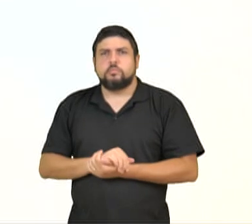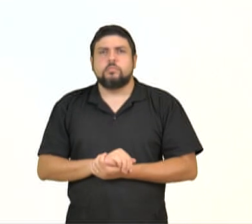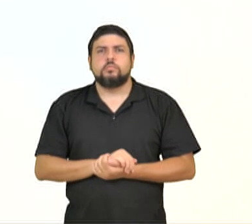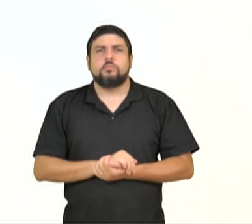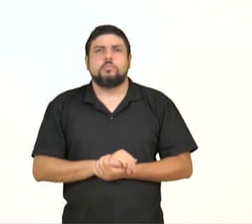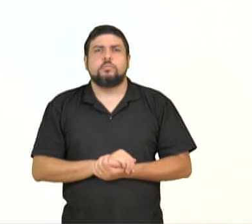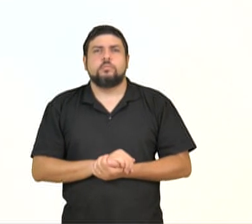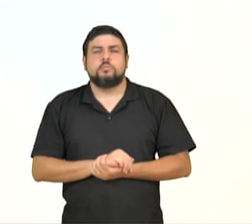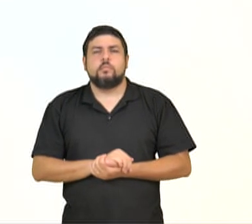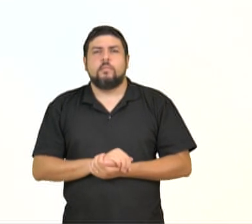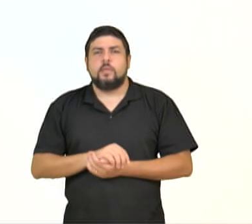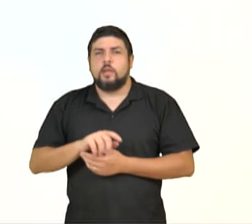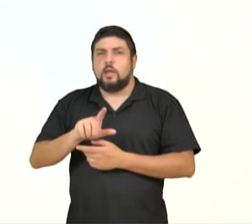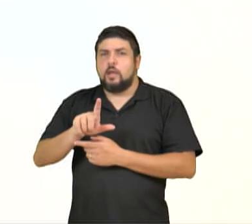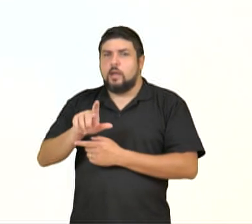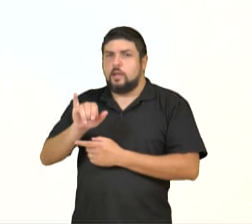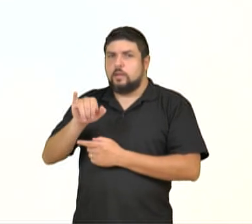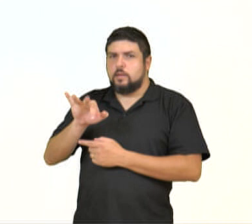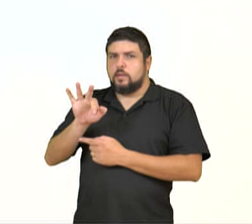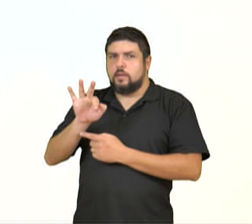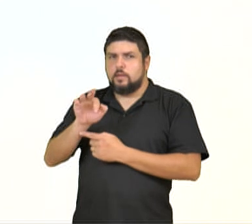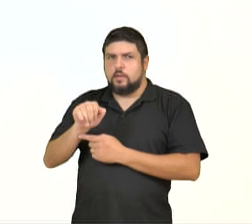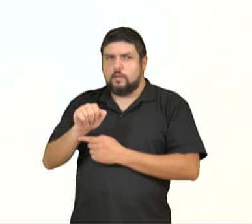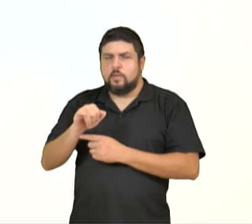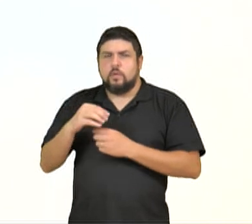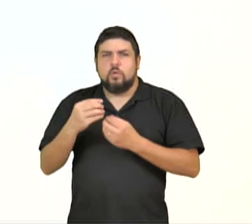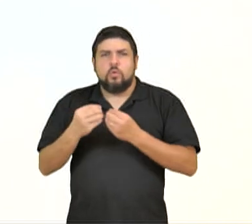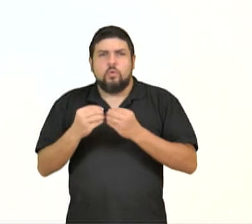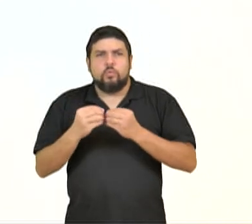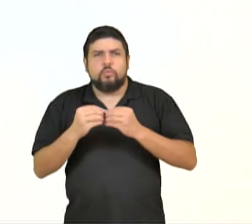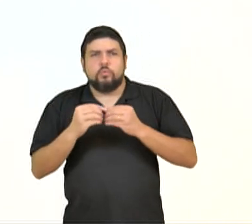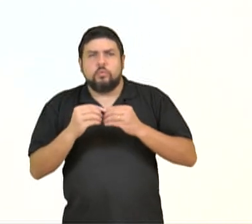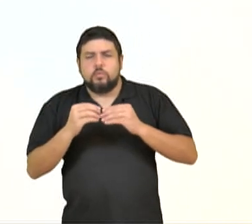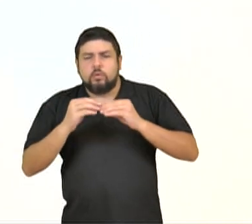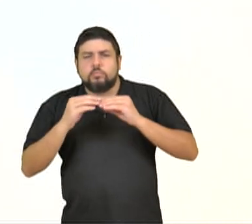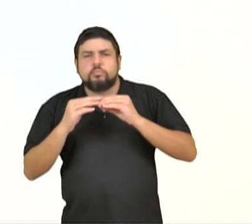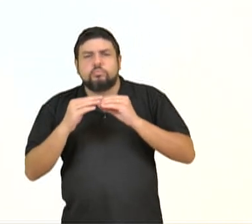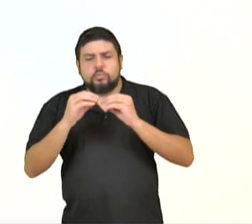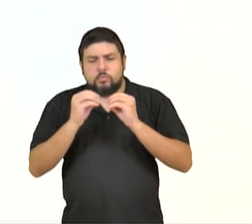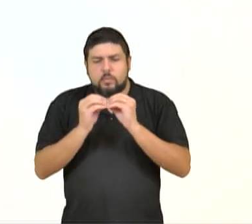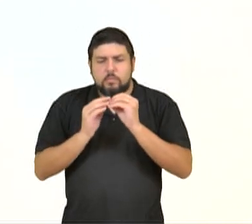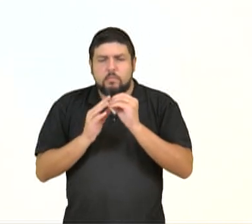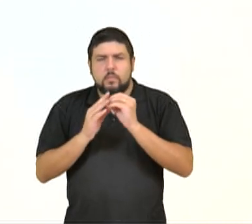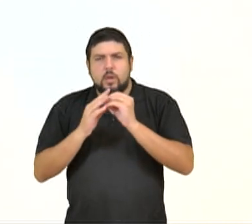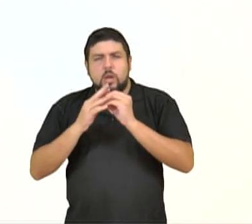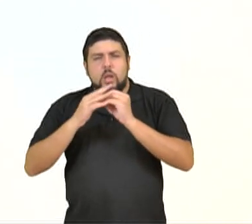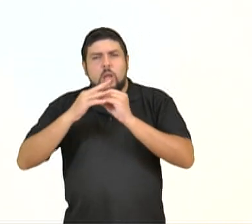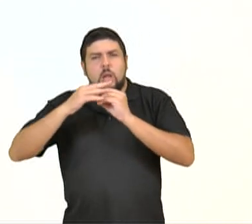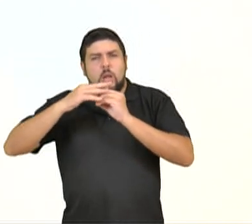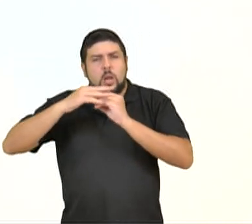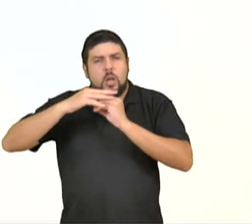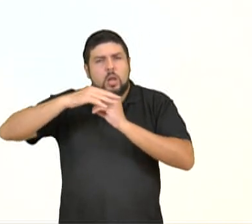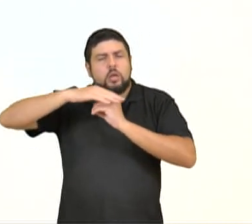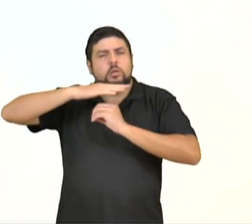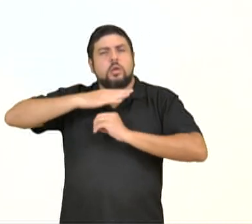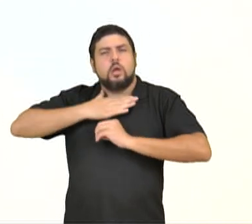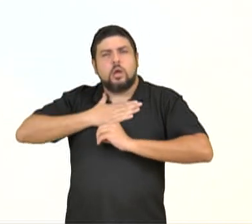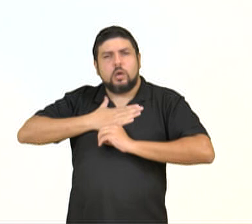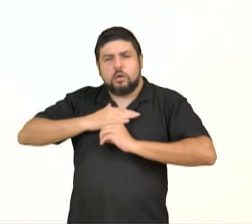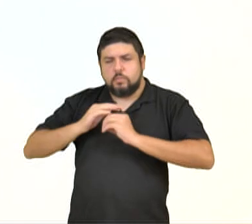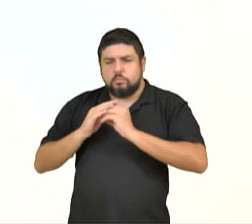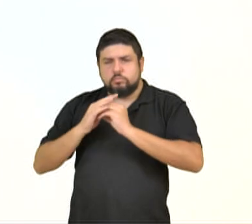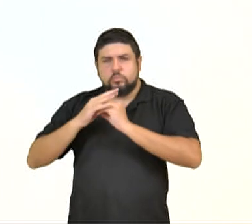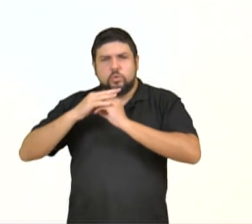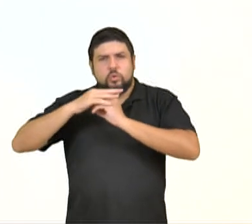então, é conduzida lentamente, de uma forma suave, ela vai deslizando, vai sendo conduzida pelos